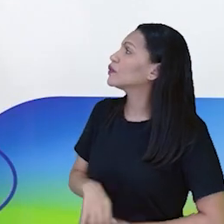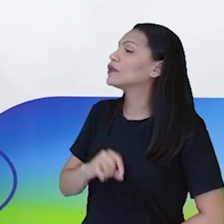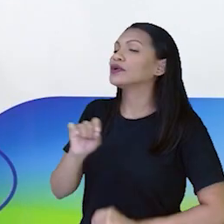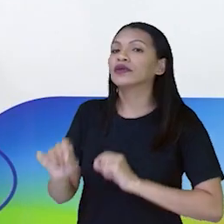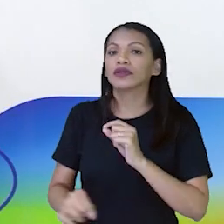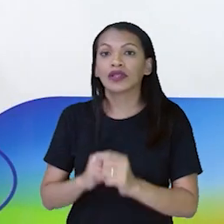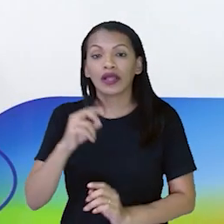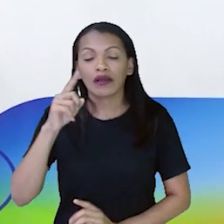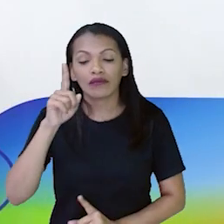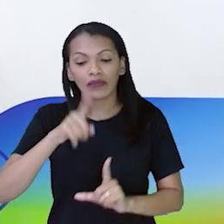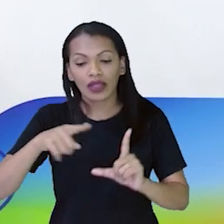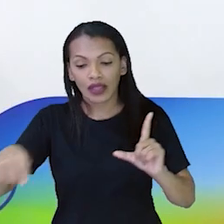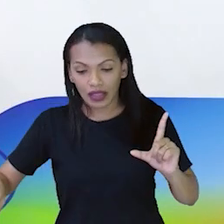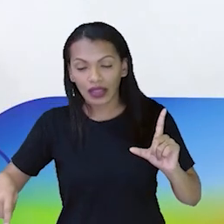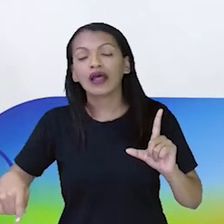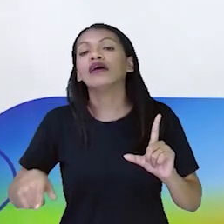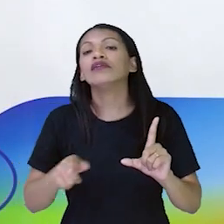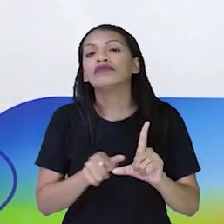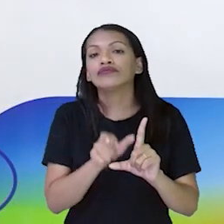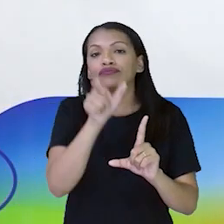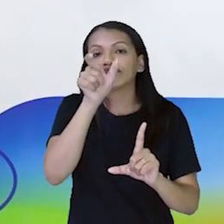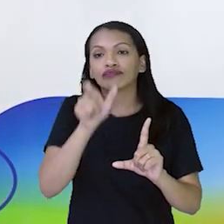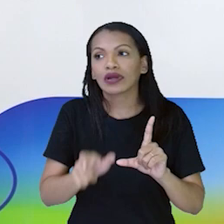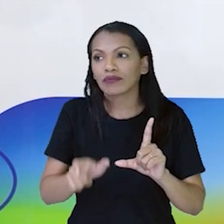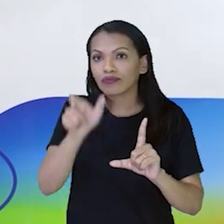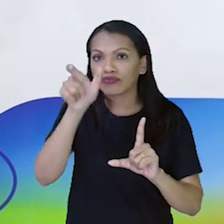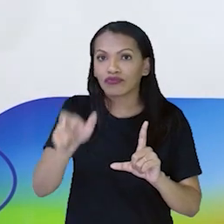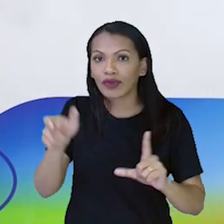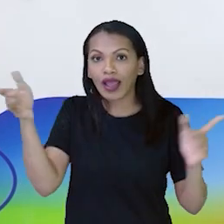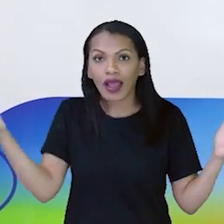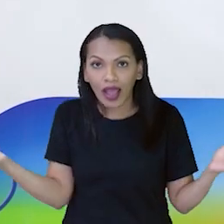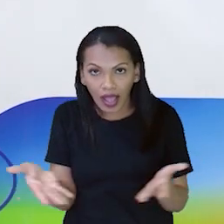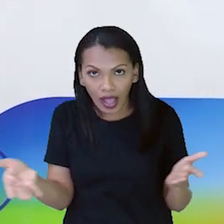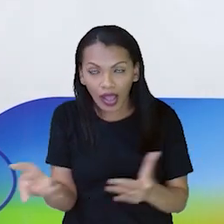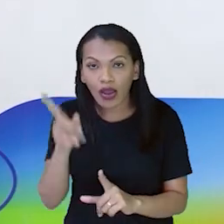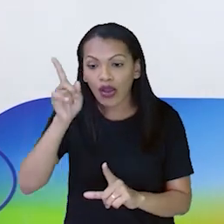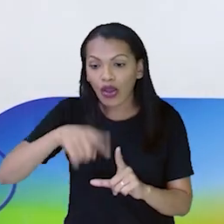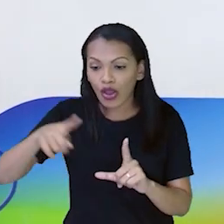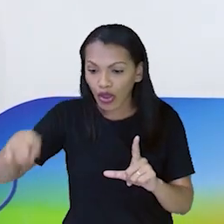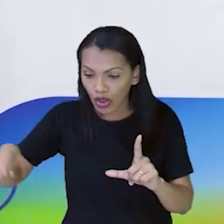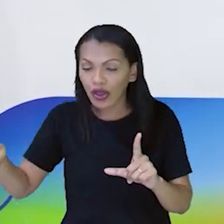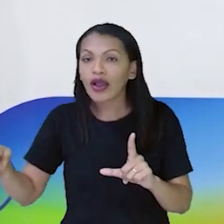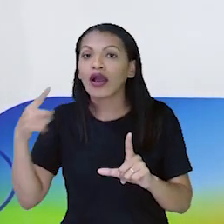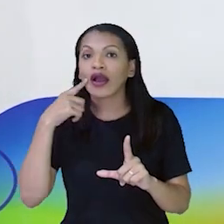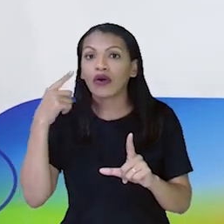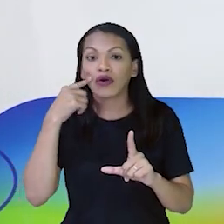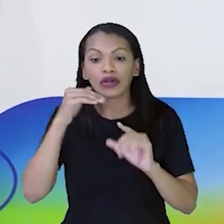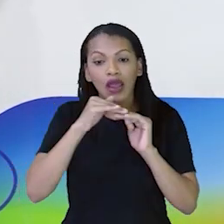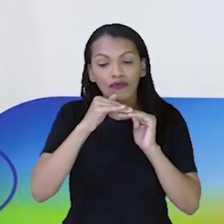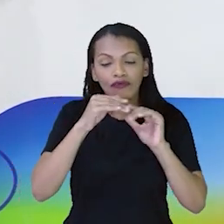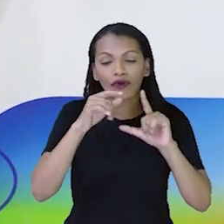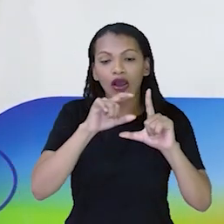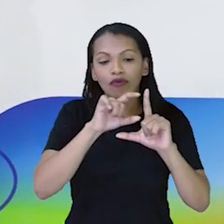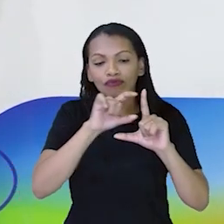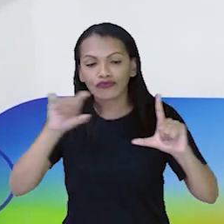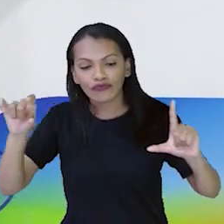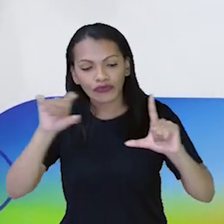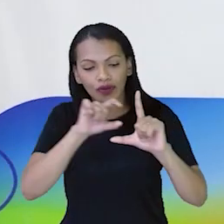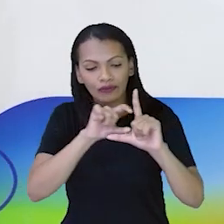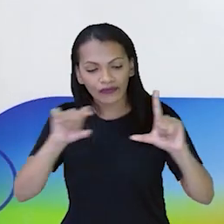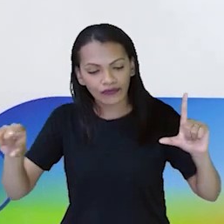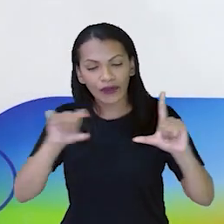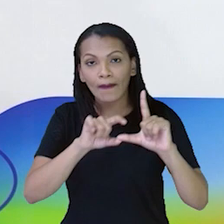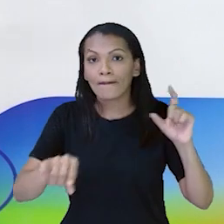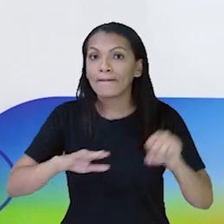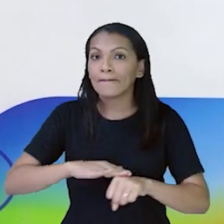estava lendo o gráfico de colunas, que elas estavam em pé. Agora a gente está vendo aqui um gráfico vertical, mas